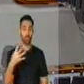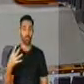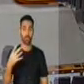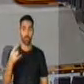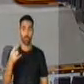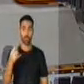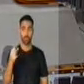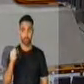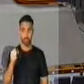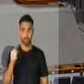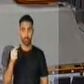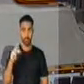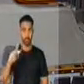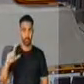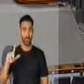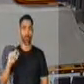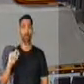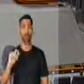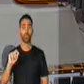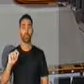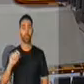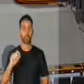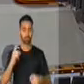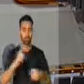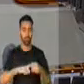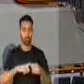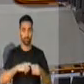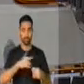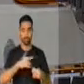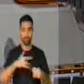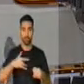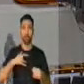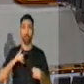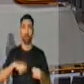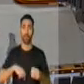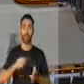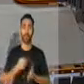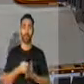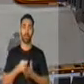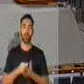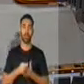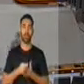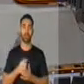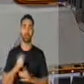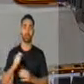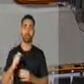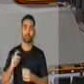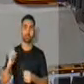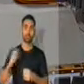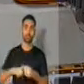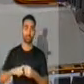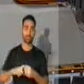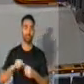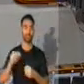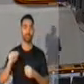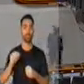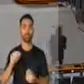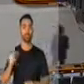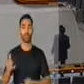2016, que pretende obrigar os planos de saúde a cobrirem o tratamento contra o tabagismo. Hoje o SUS oferece essa